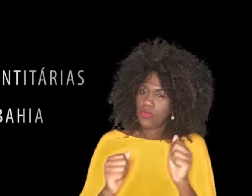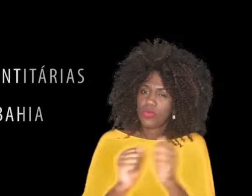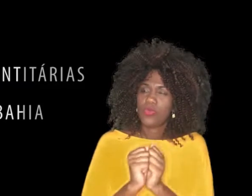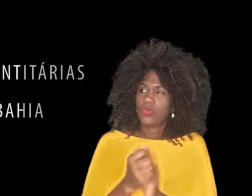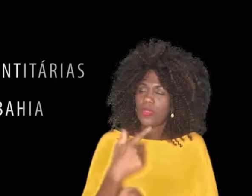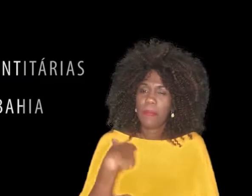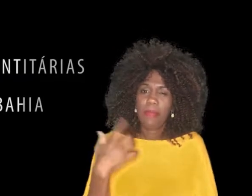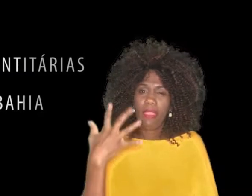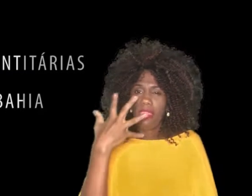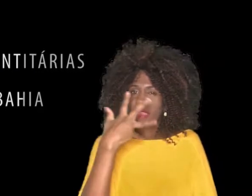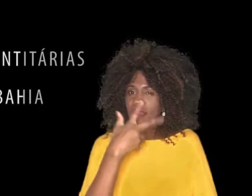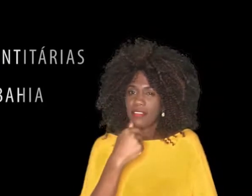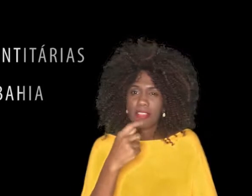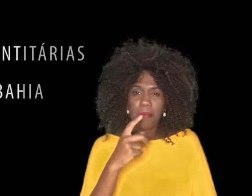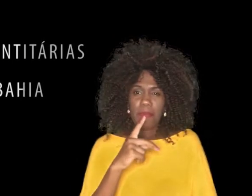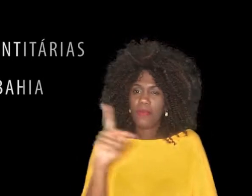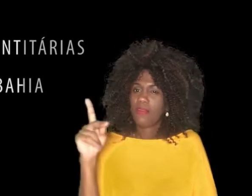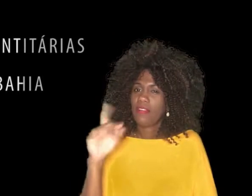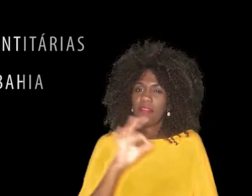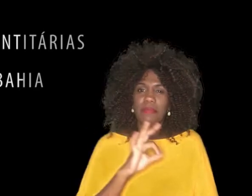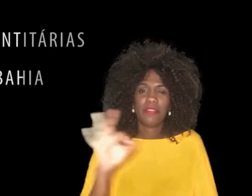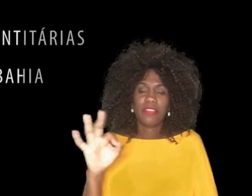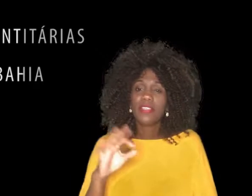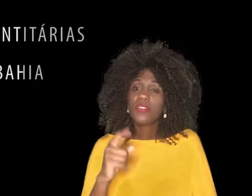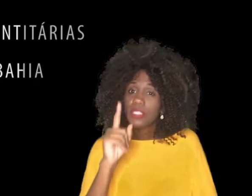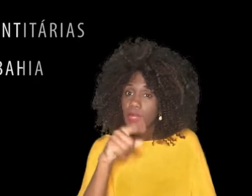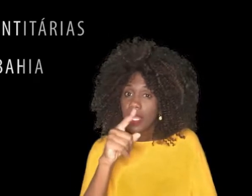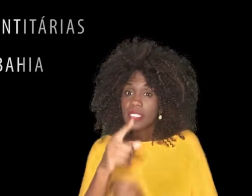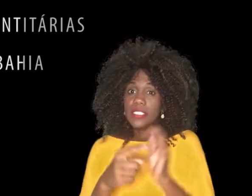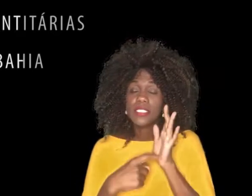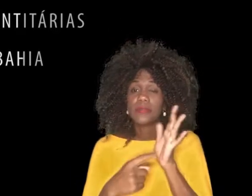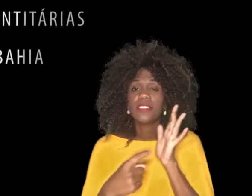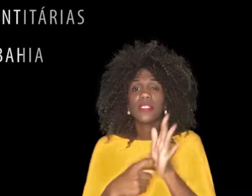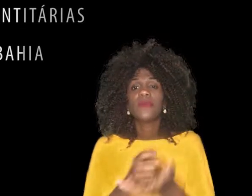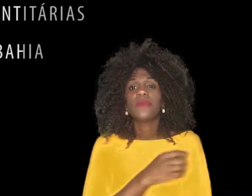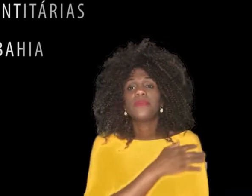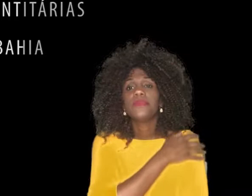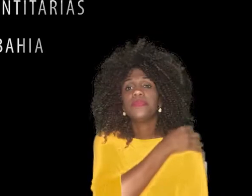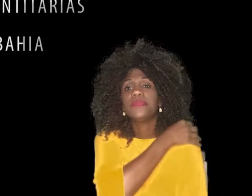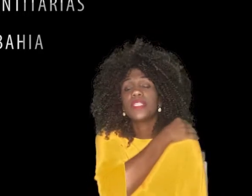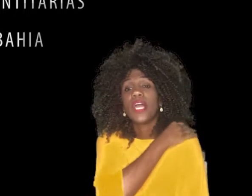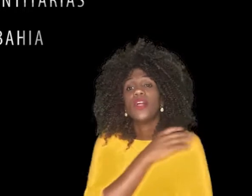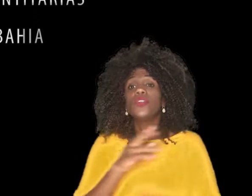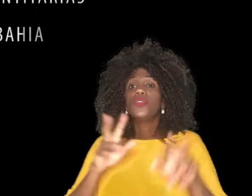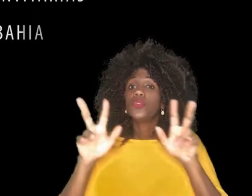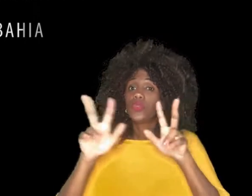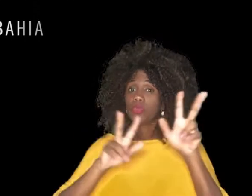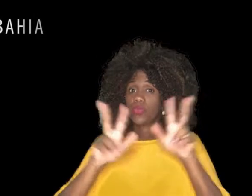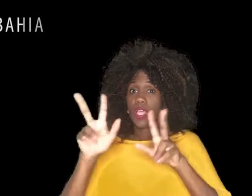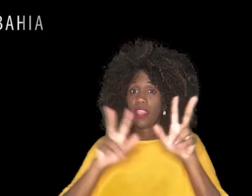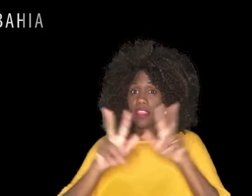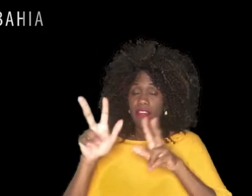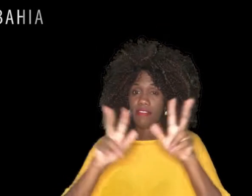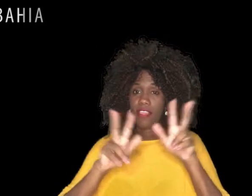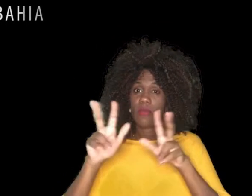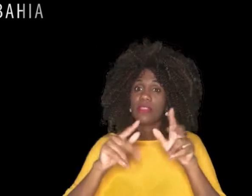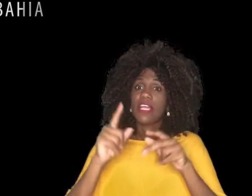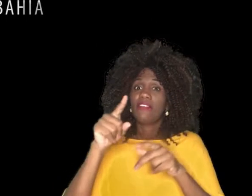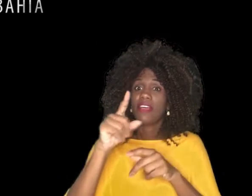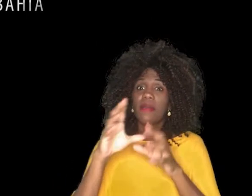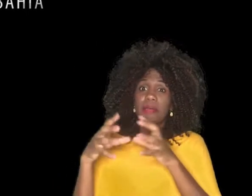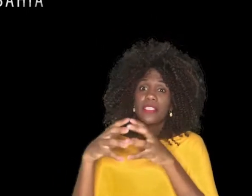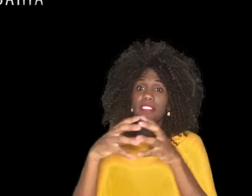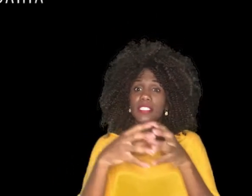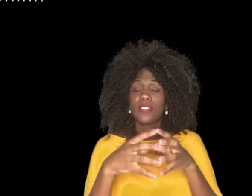né? Então, por conta dessa expressão, no carnaval, estava passando